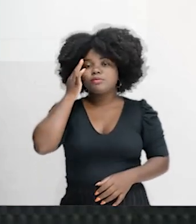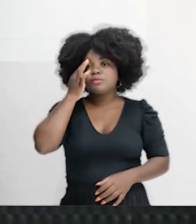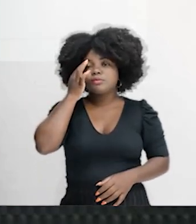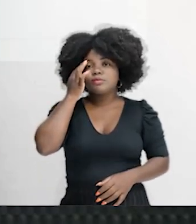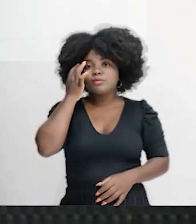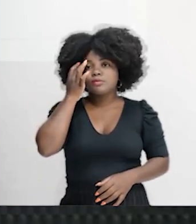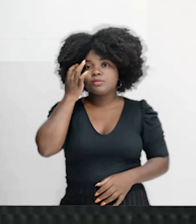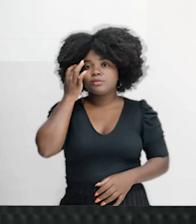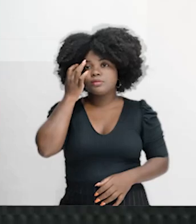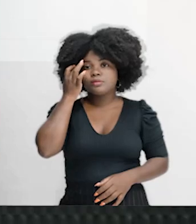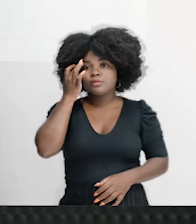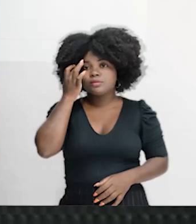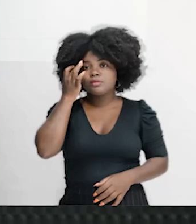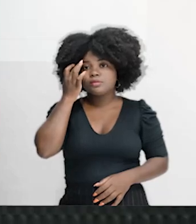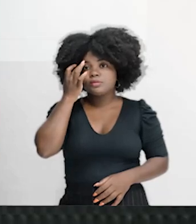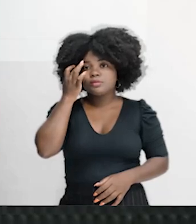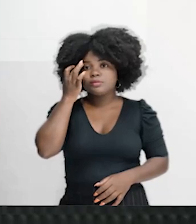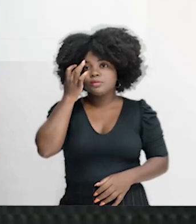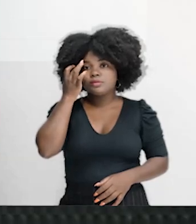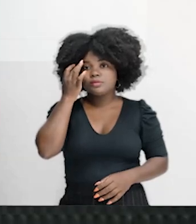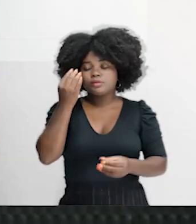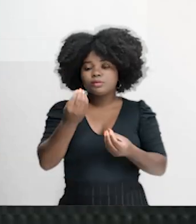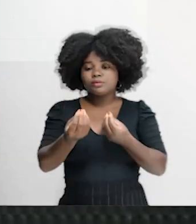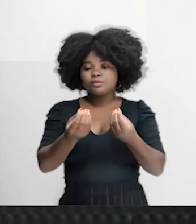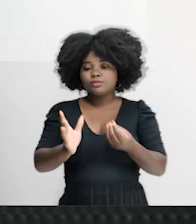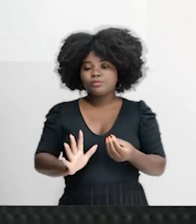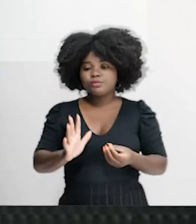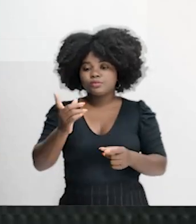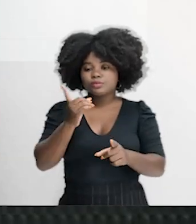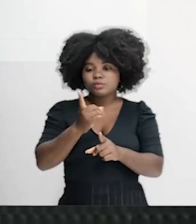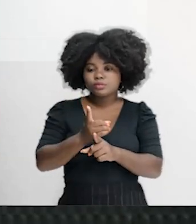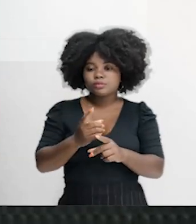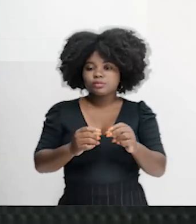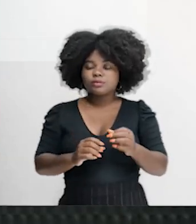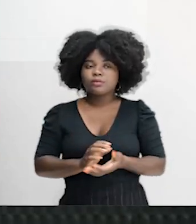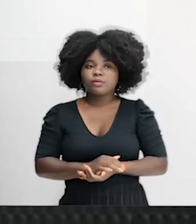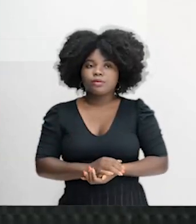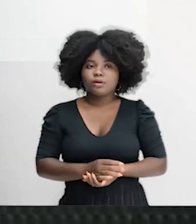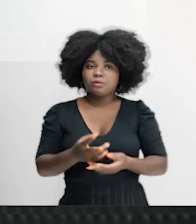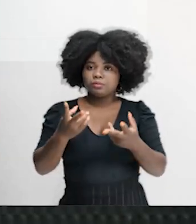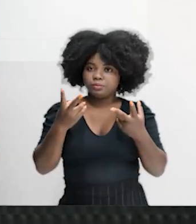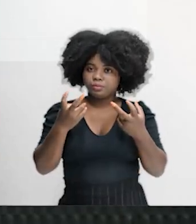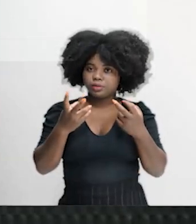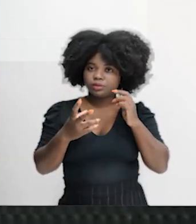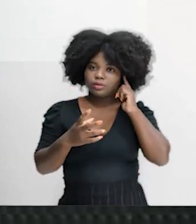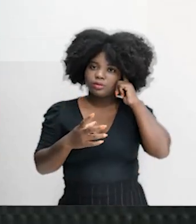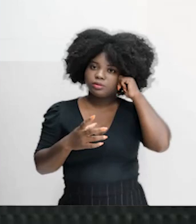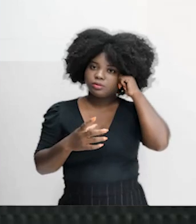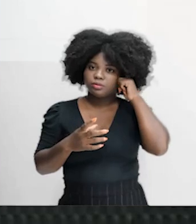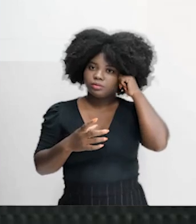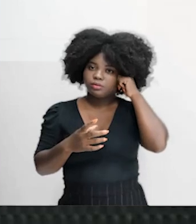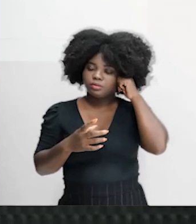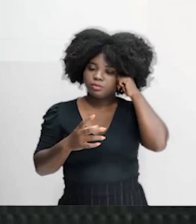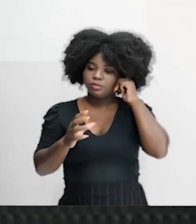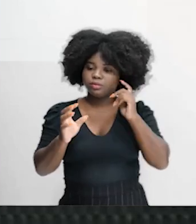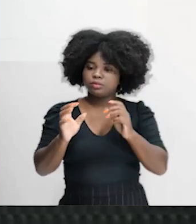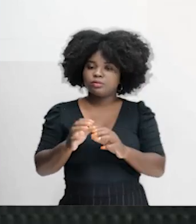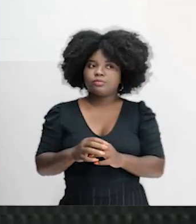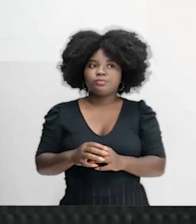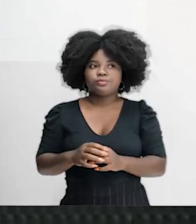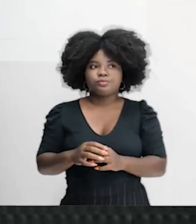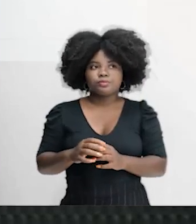tangentes, mas de eixo T. Tá? Então, como é que eu faço para encontrar? Olha o que ele está dizendo aqui. Você pega uma reta auxiliar